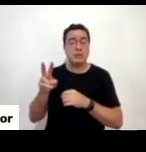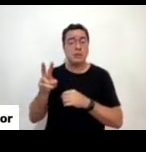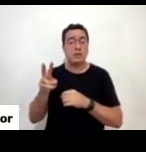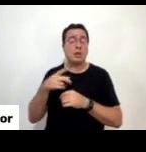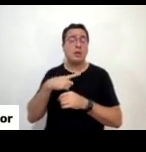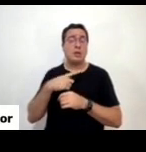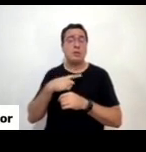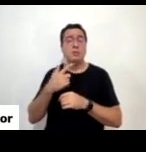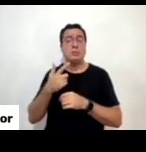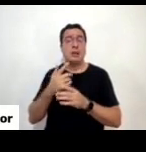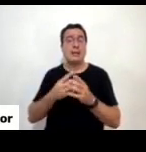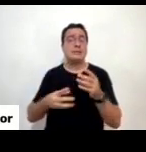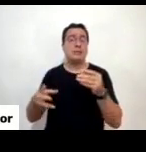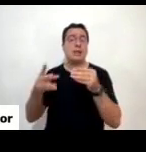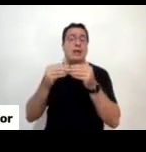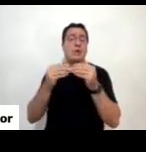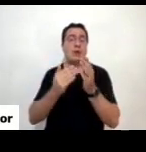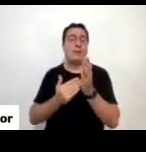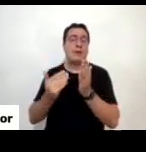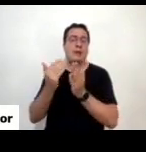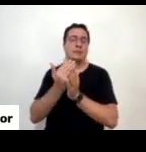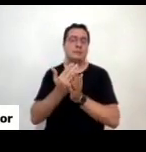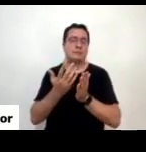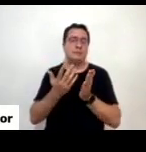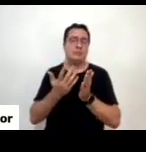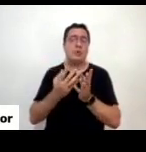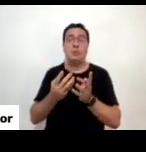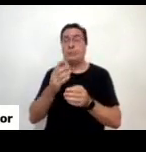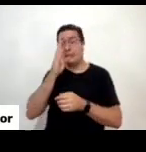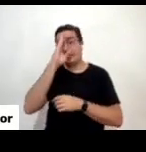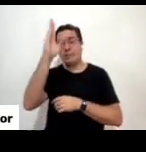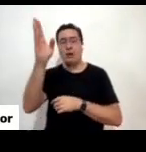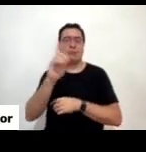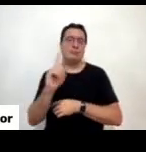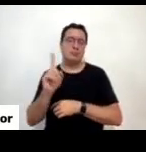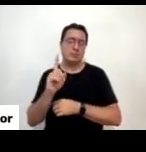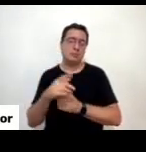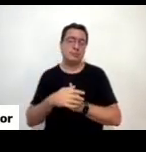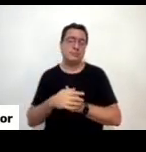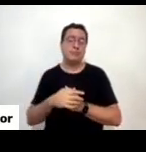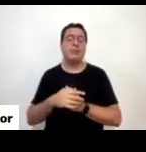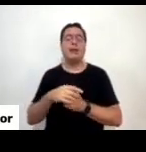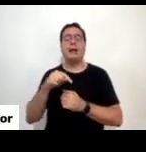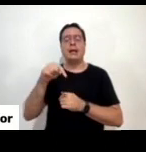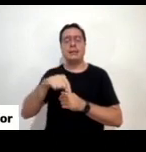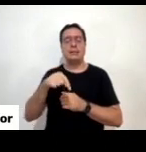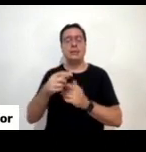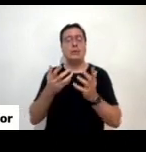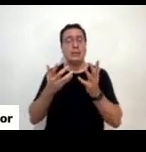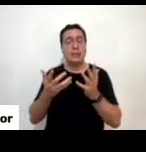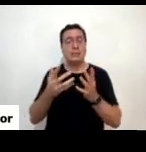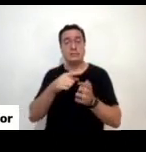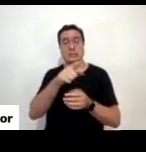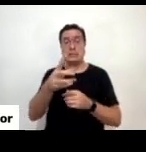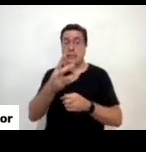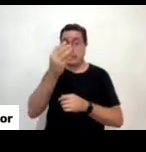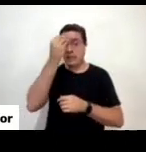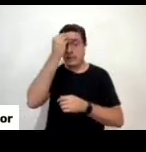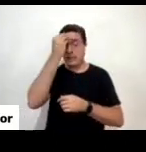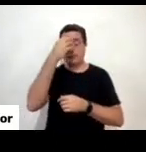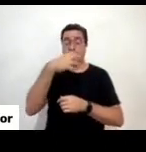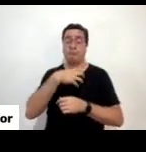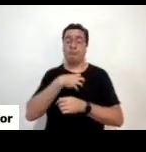parte adicional e não como uma parte essencial. E isso aqui eu quero que seja gravado no teu coração